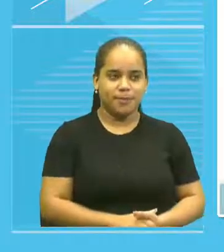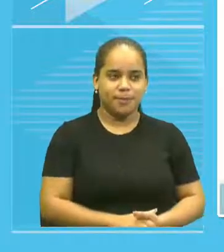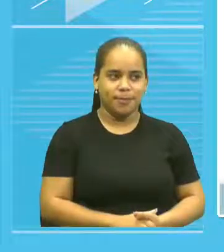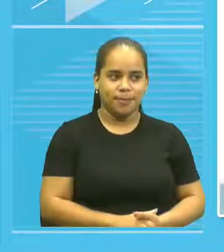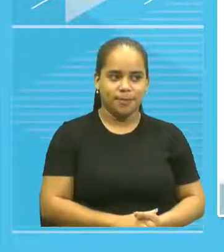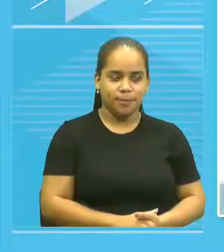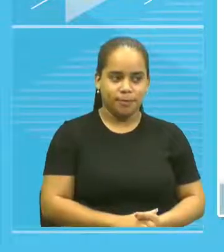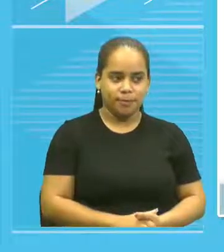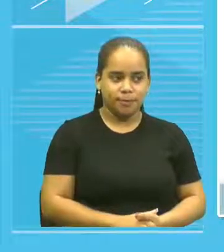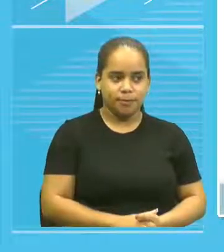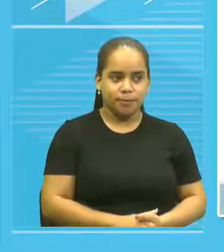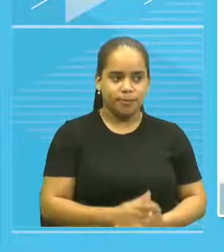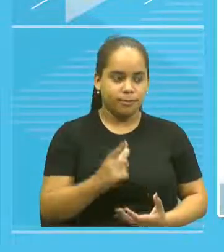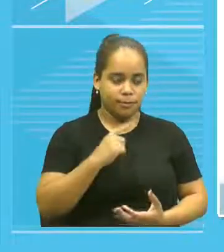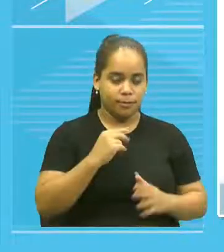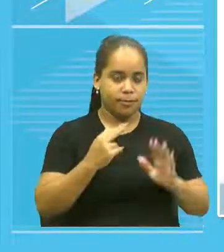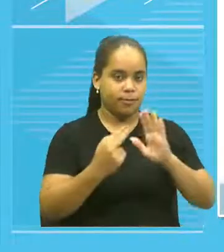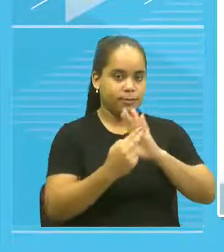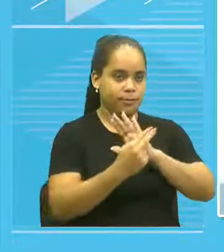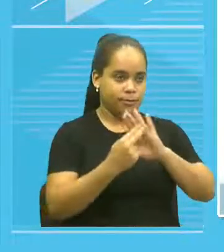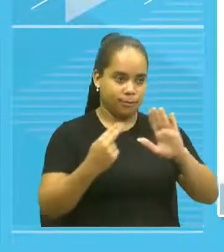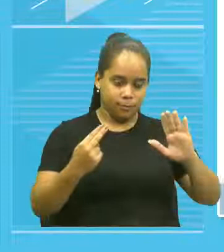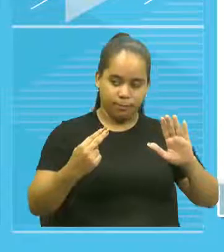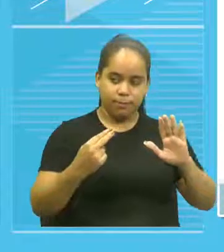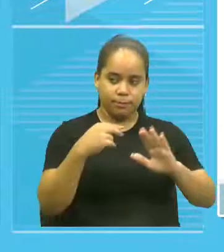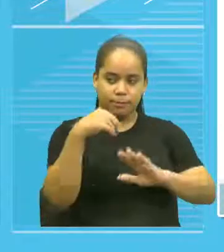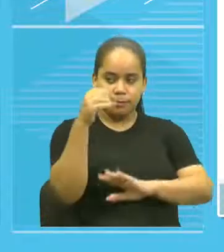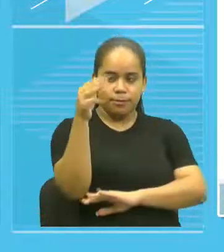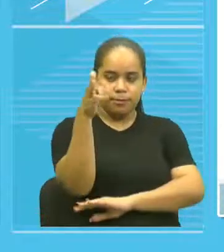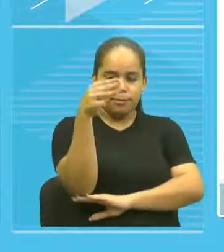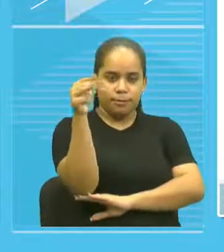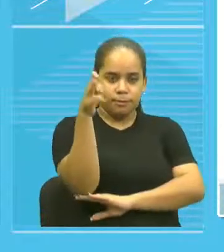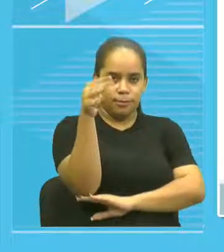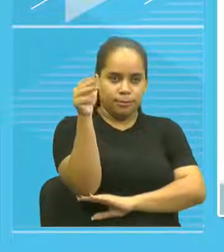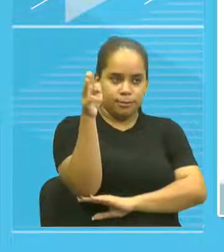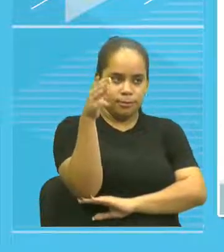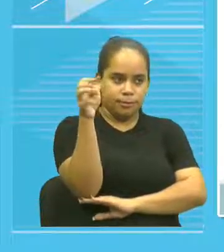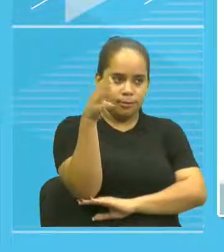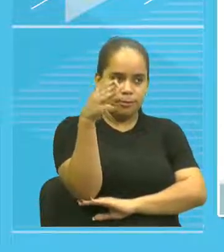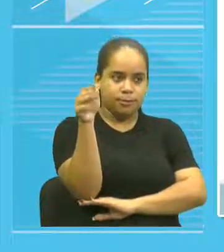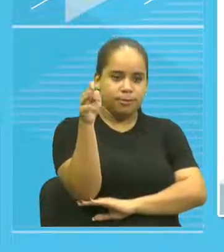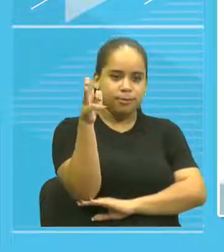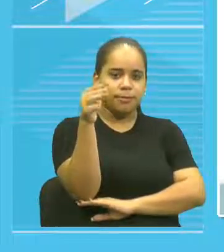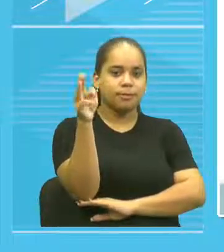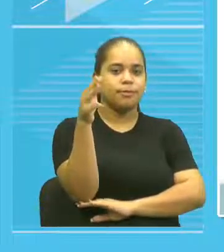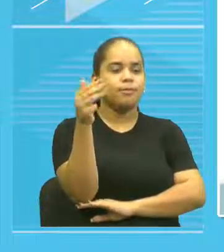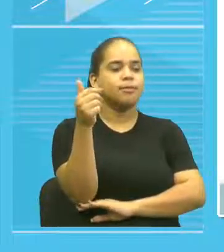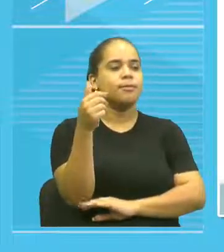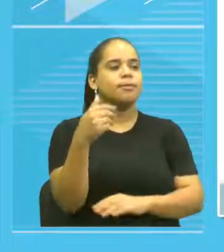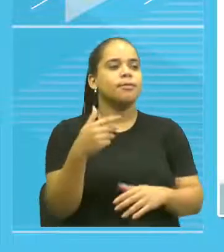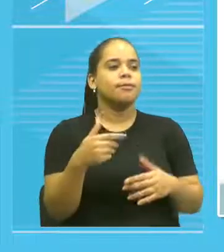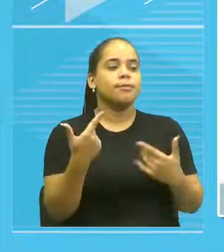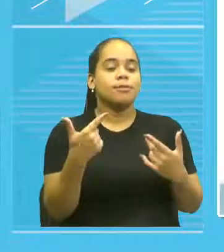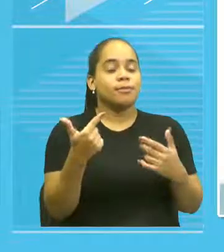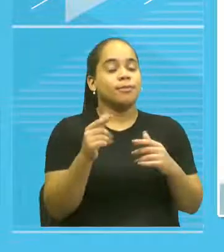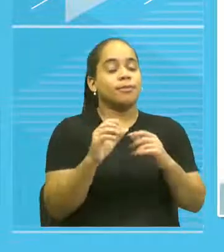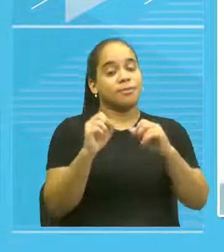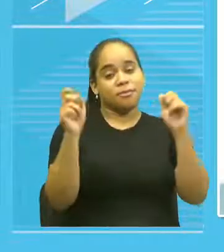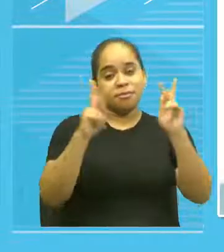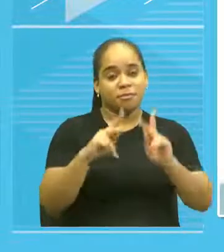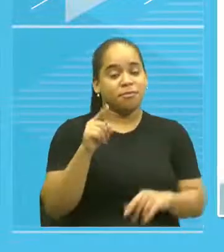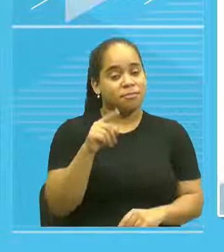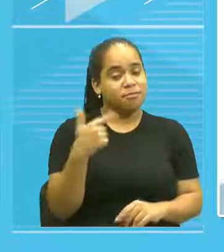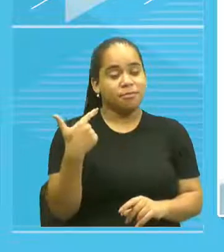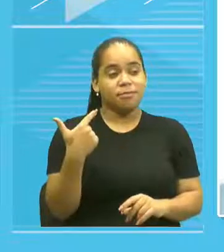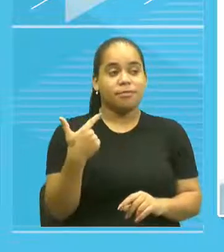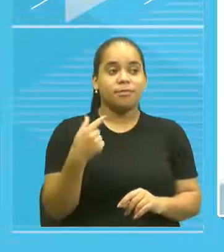e olha aqui o Manuel Bandeira Tio Jorge Manuel Bandeira agora eu vou precisar de ti cara não te deixa em paz Justamente por isso cara